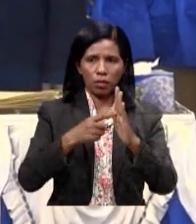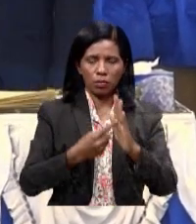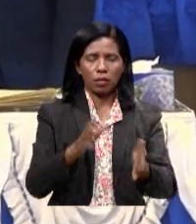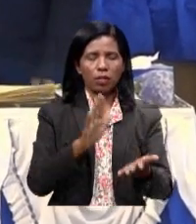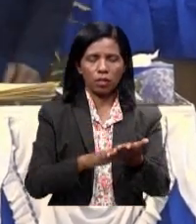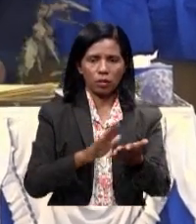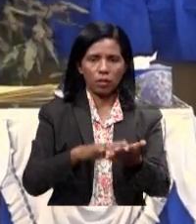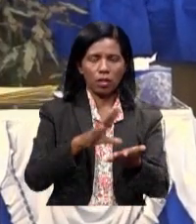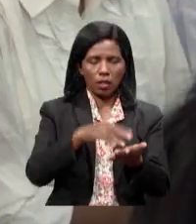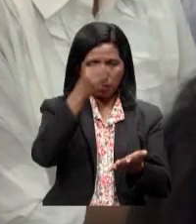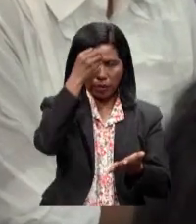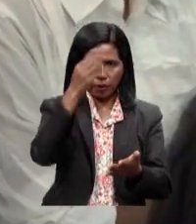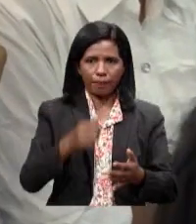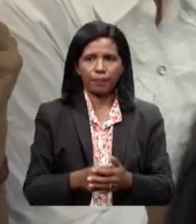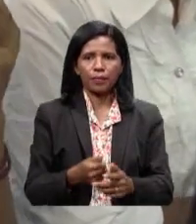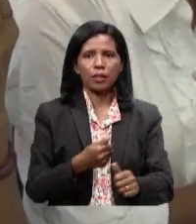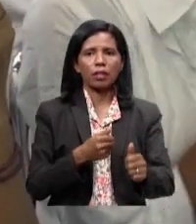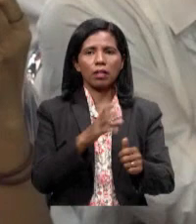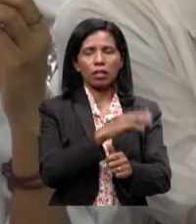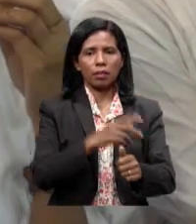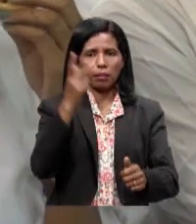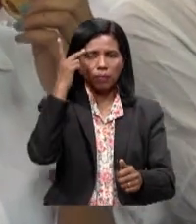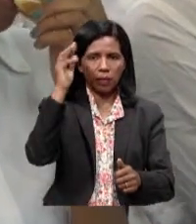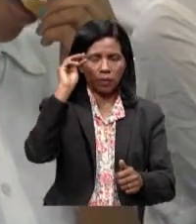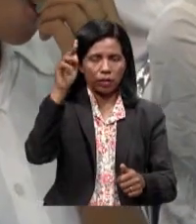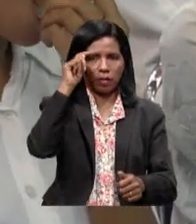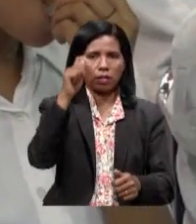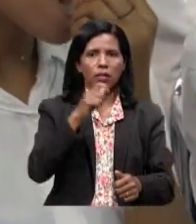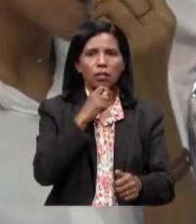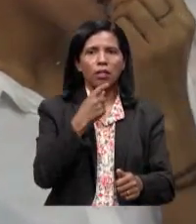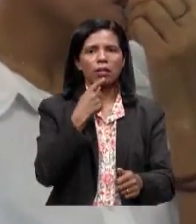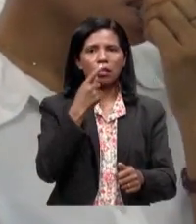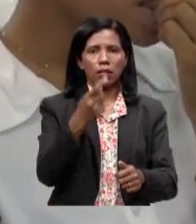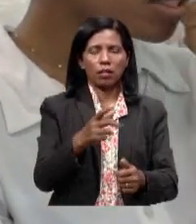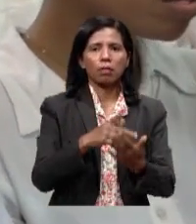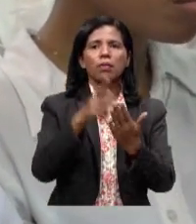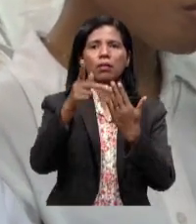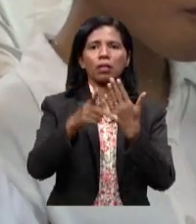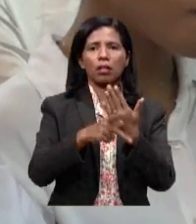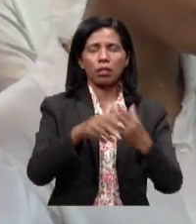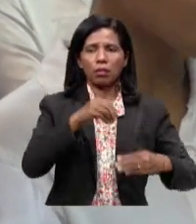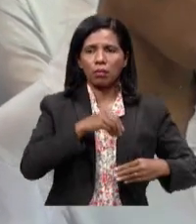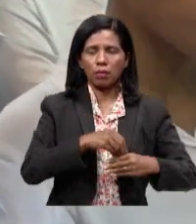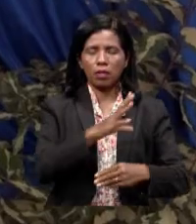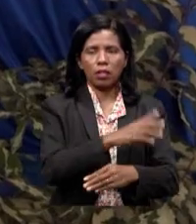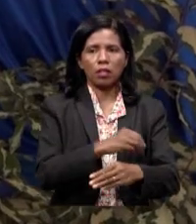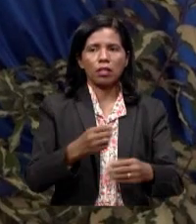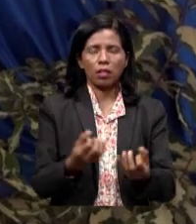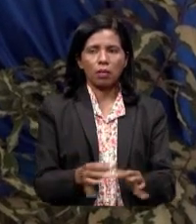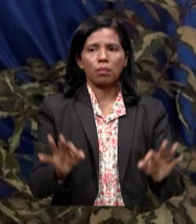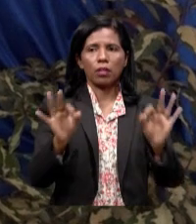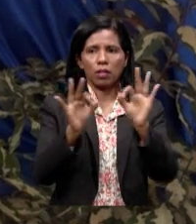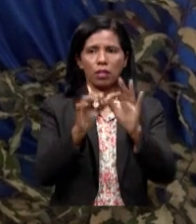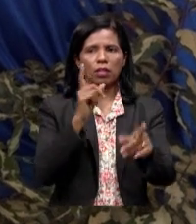Ensino Aprendizagem. Leu seu discurso, primeiro-ministro Tauro Matanrua considera programa Bolsa Hagbit no parcial nem importante